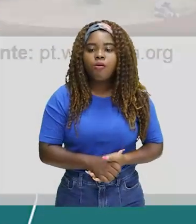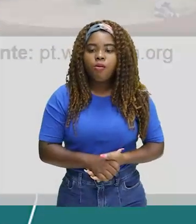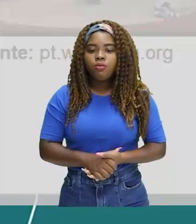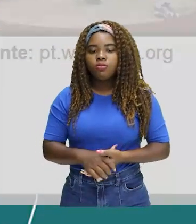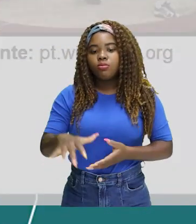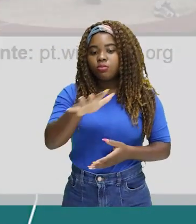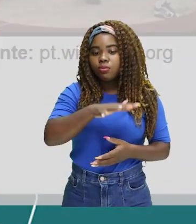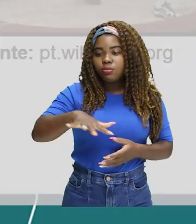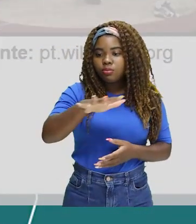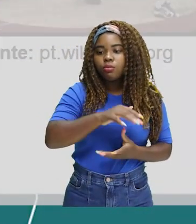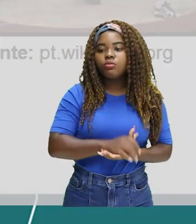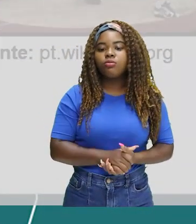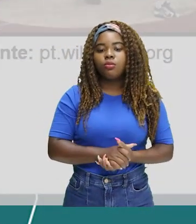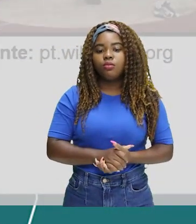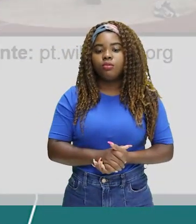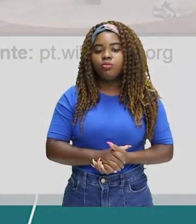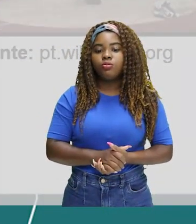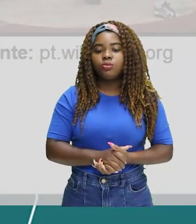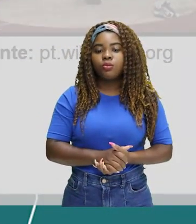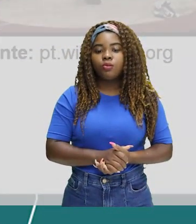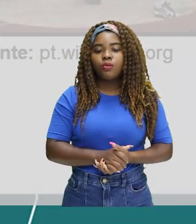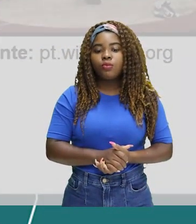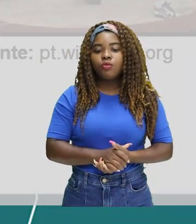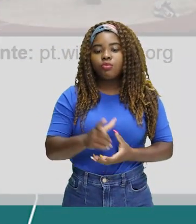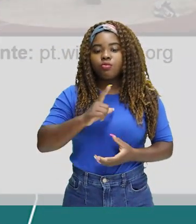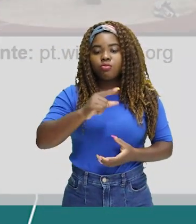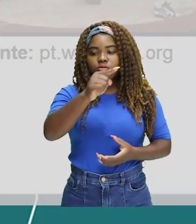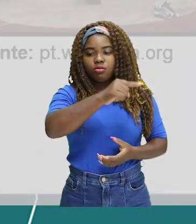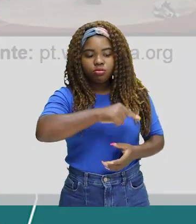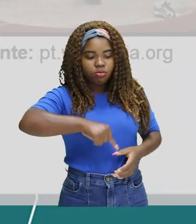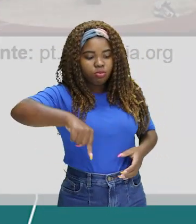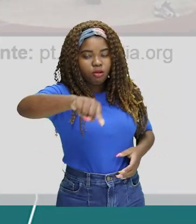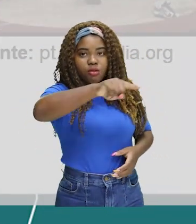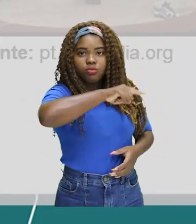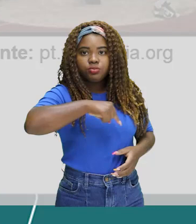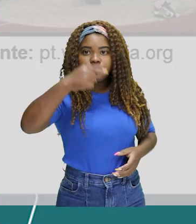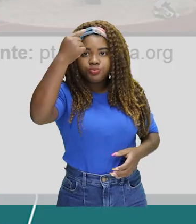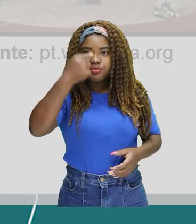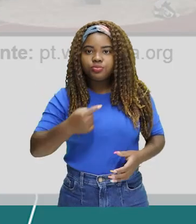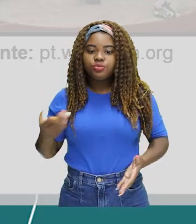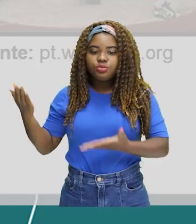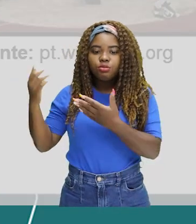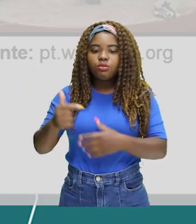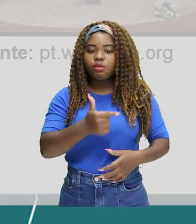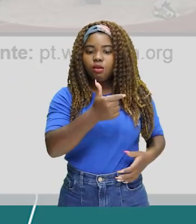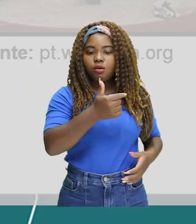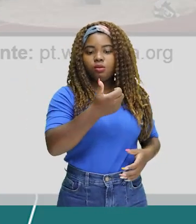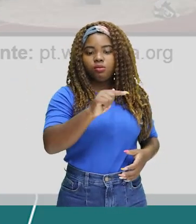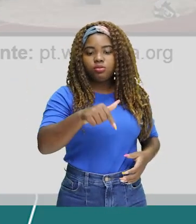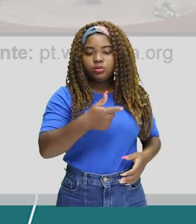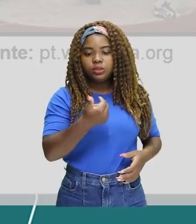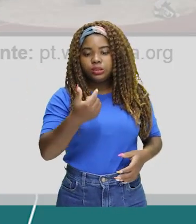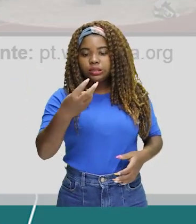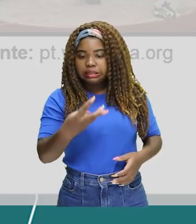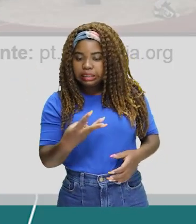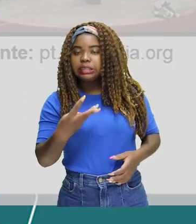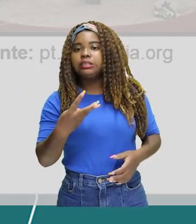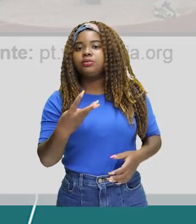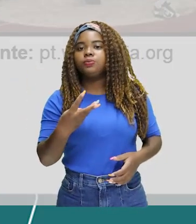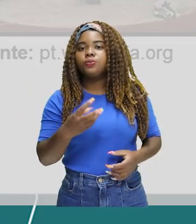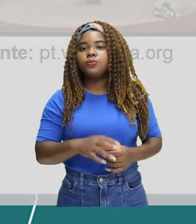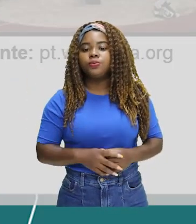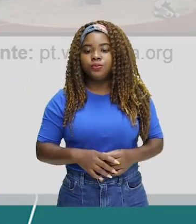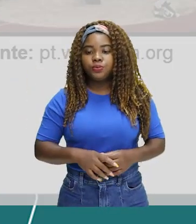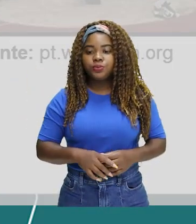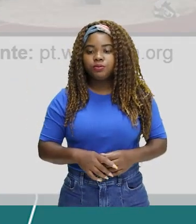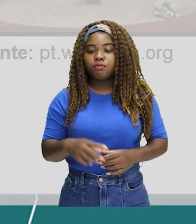área de arremesso, eles ficam numa circunferência, tá aí a imagem, ó, de 2,13 metros de diâmetro. Eles